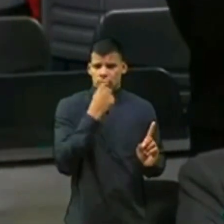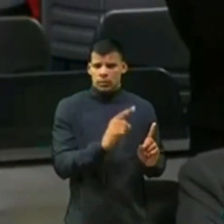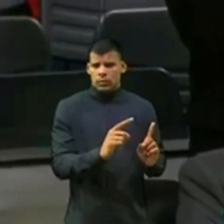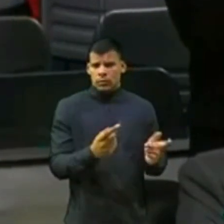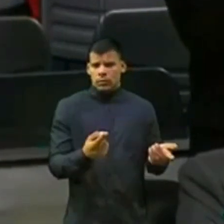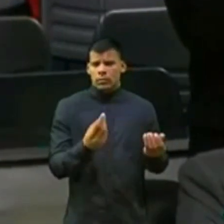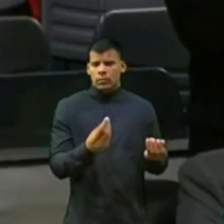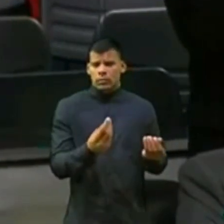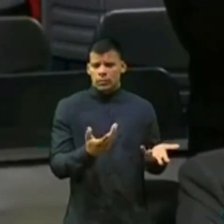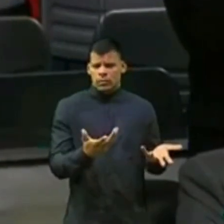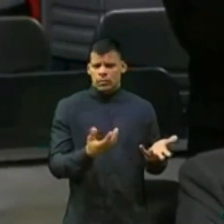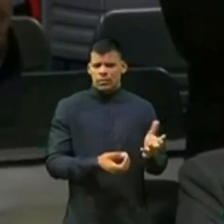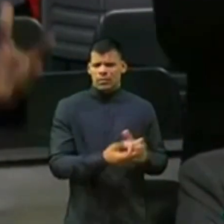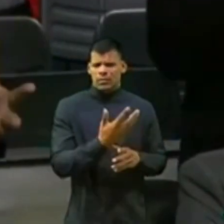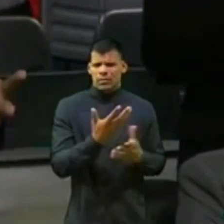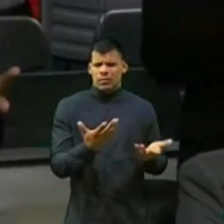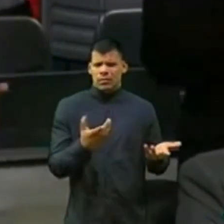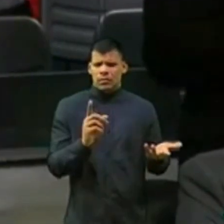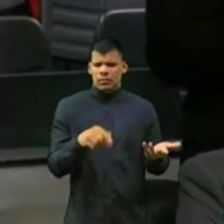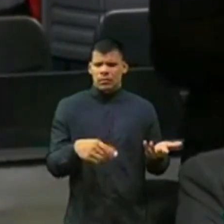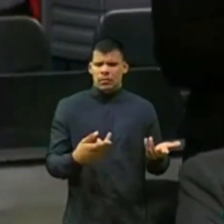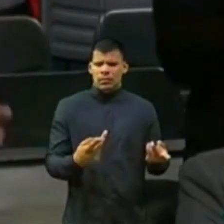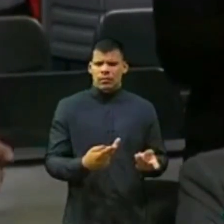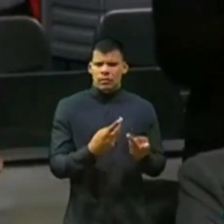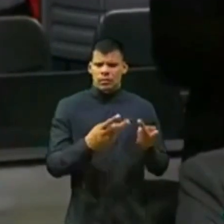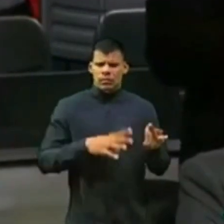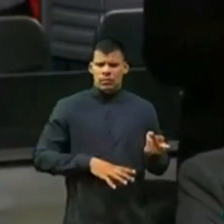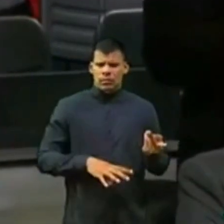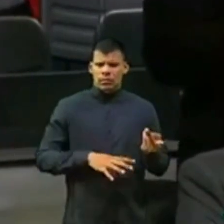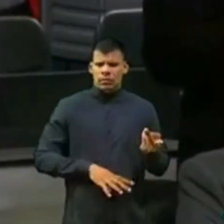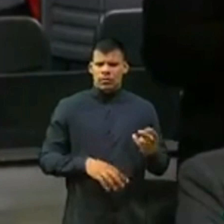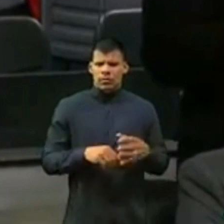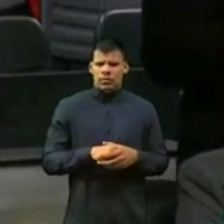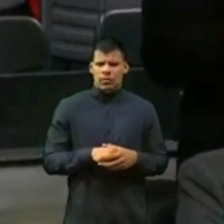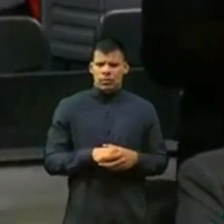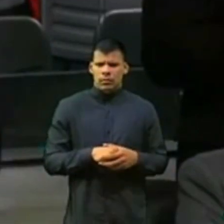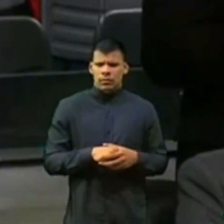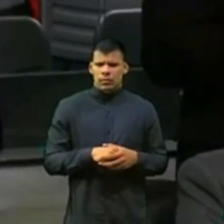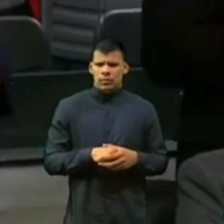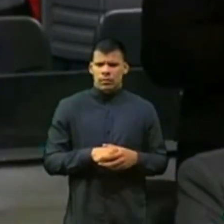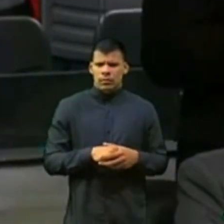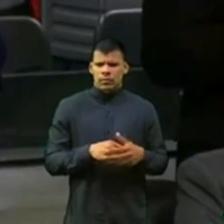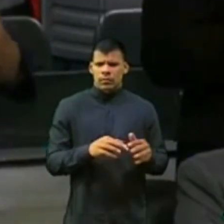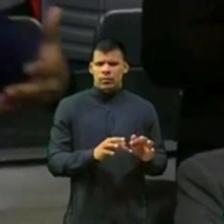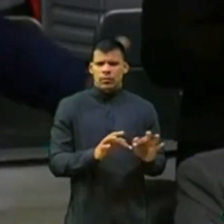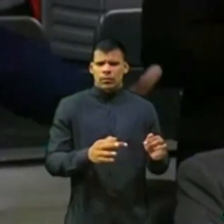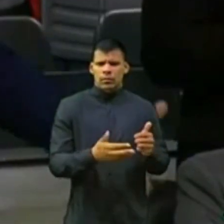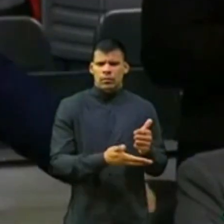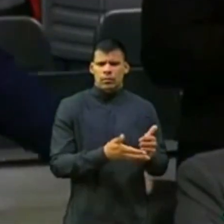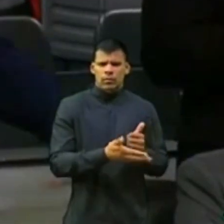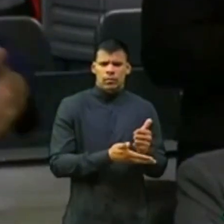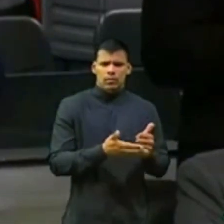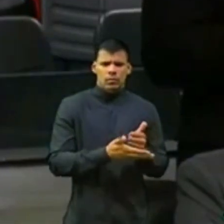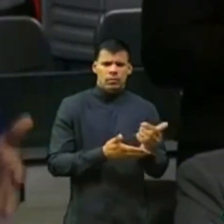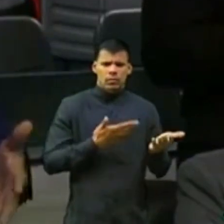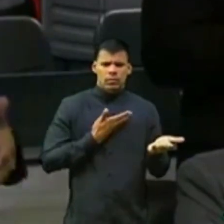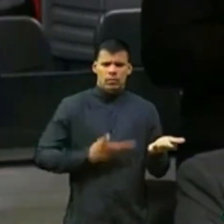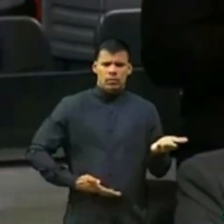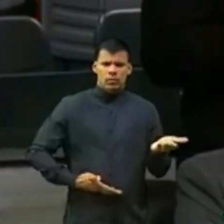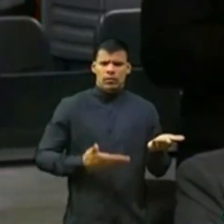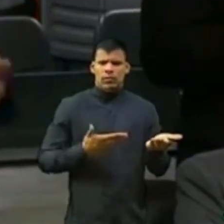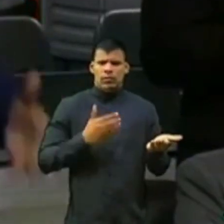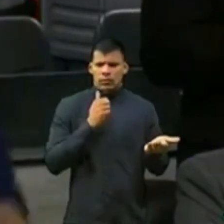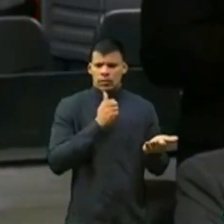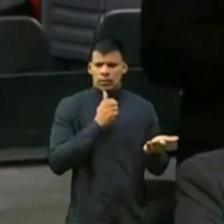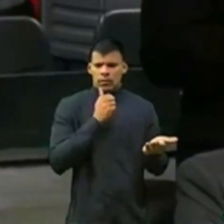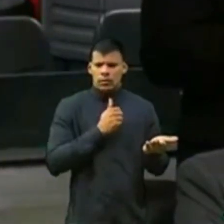para isso. Que é a dignidade menstrual, algo extremamente básico de saúde pública da mulher,